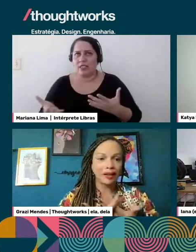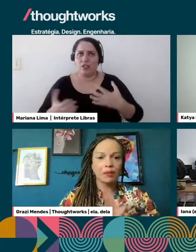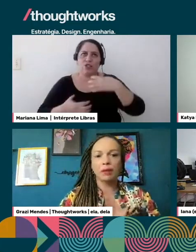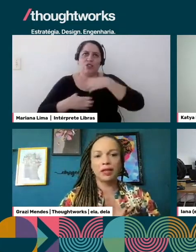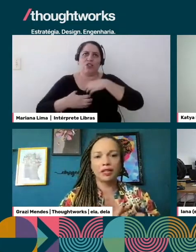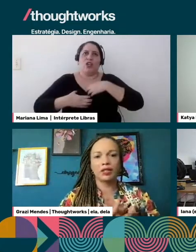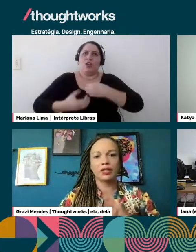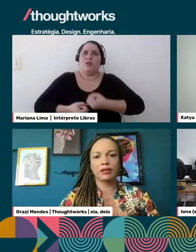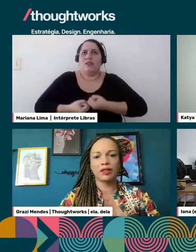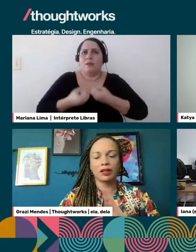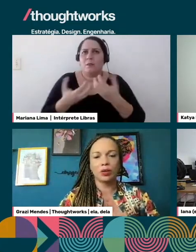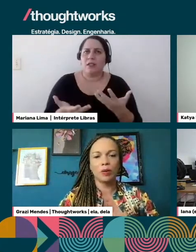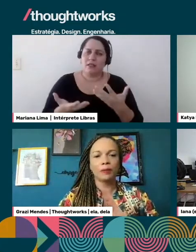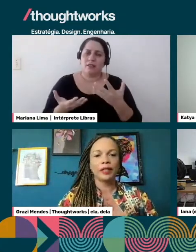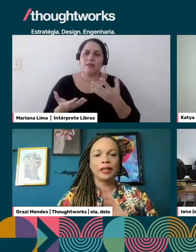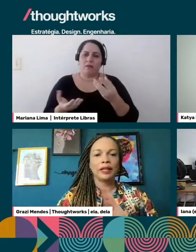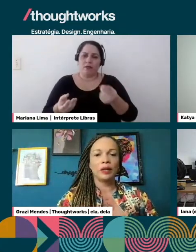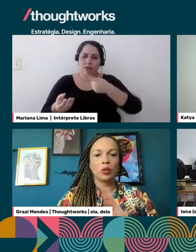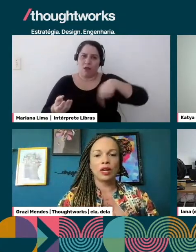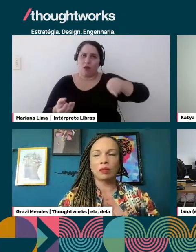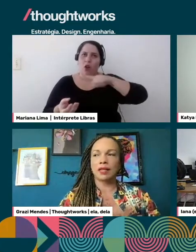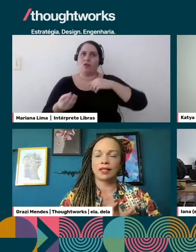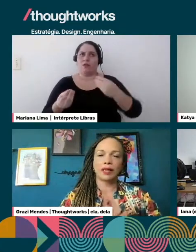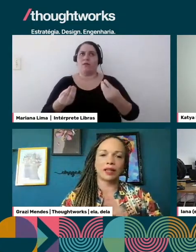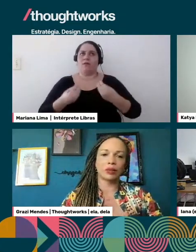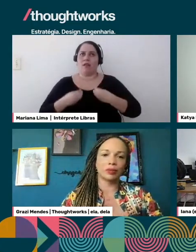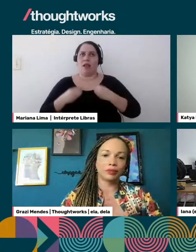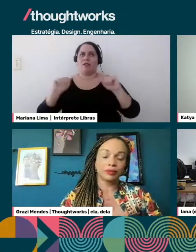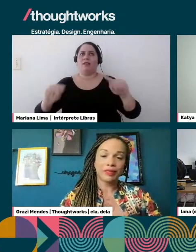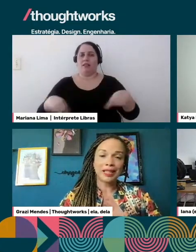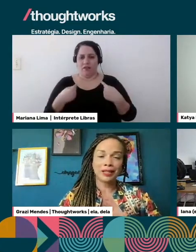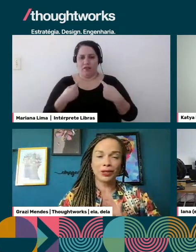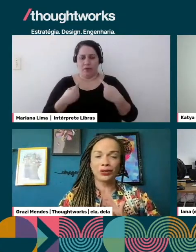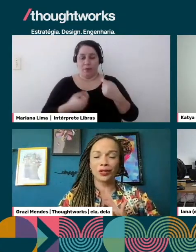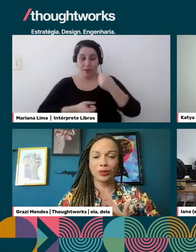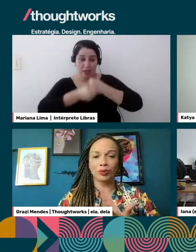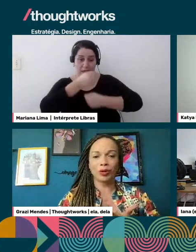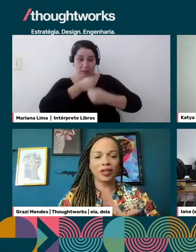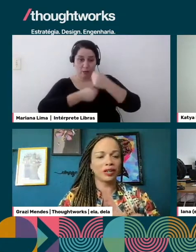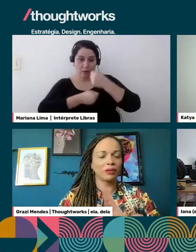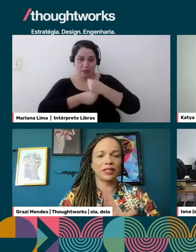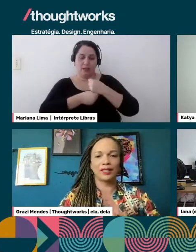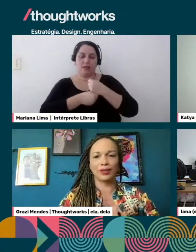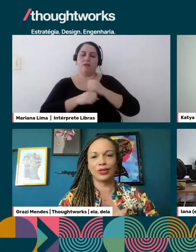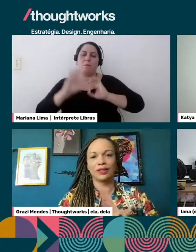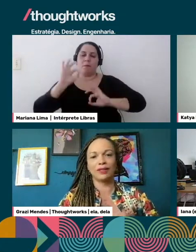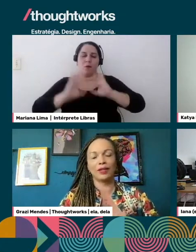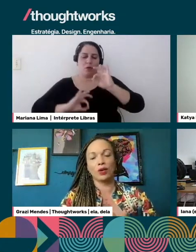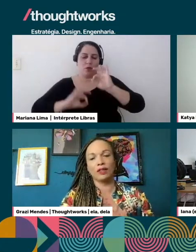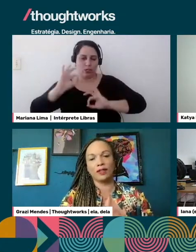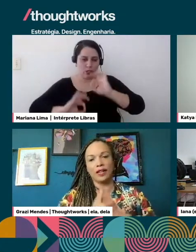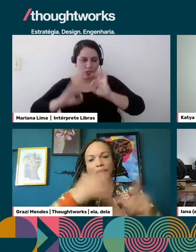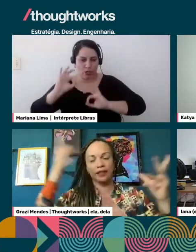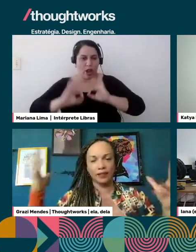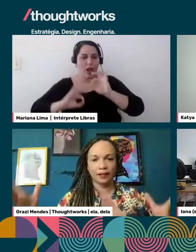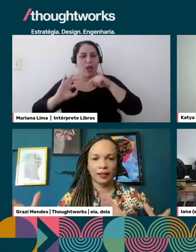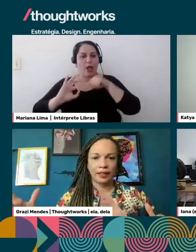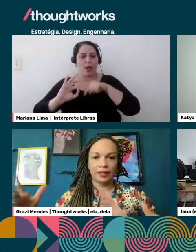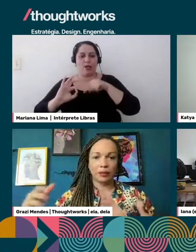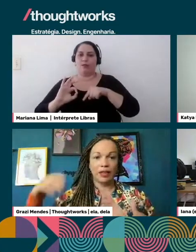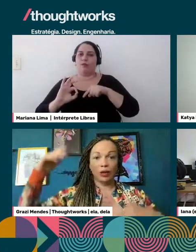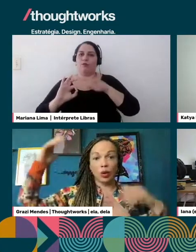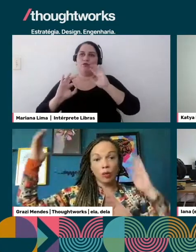é extremamente desafiador. E no ano passado, a gente fez um programa que, inclusive, virou